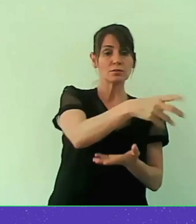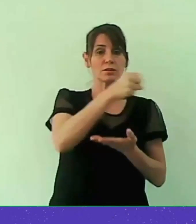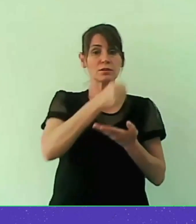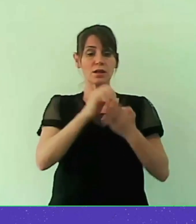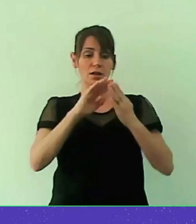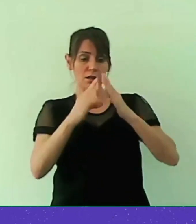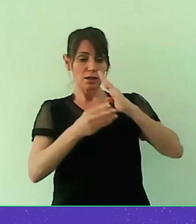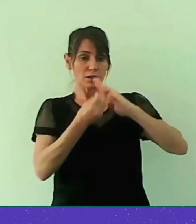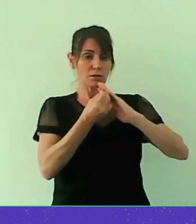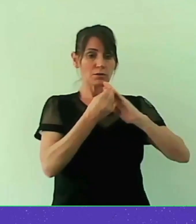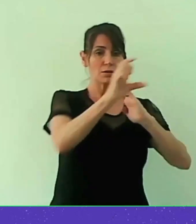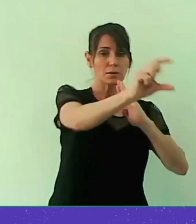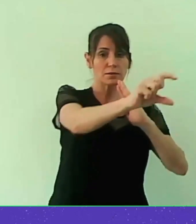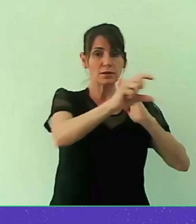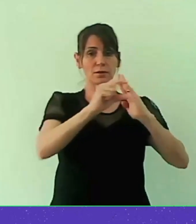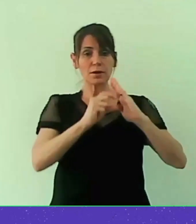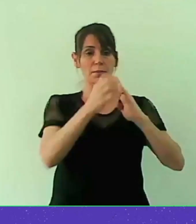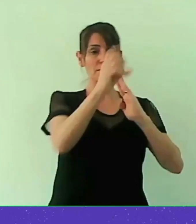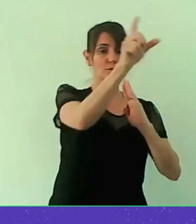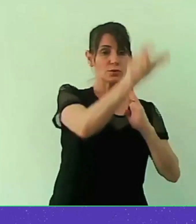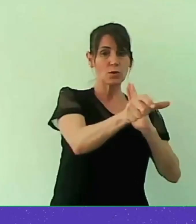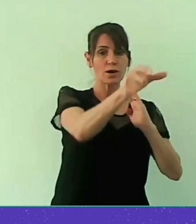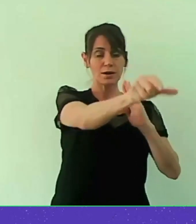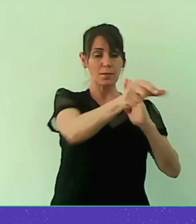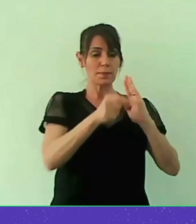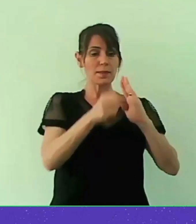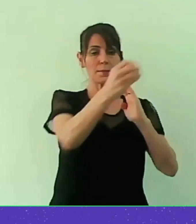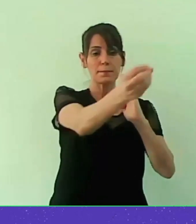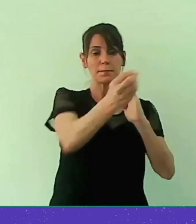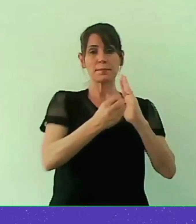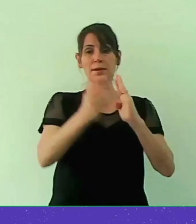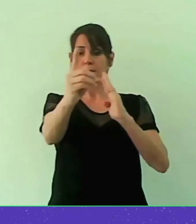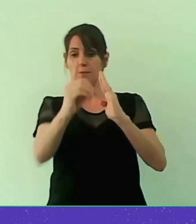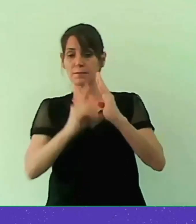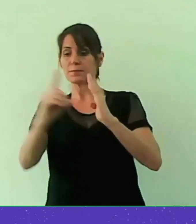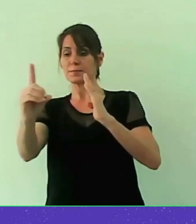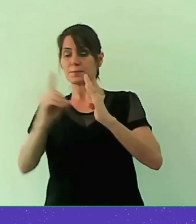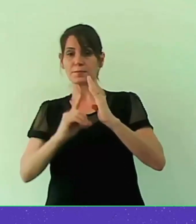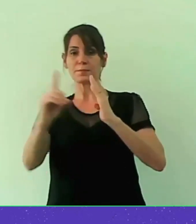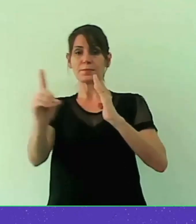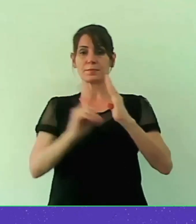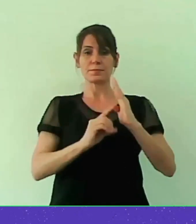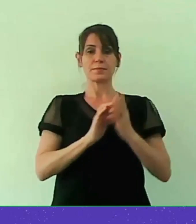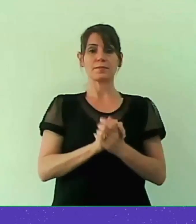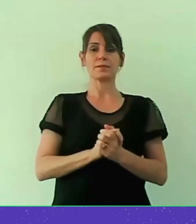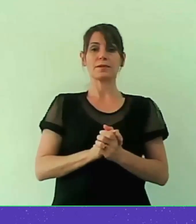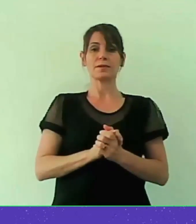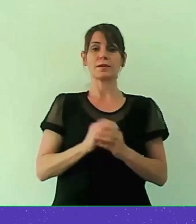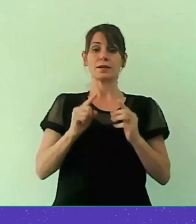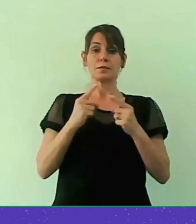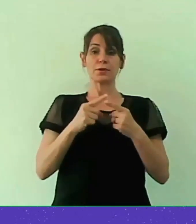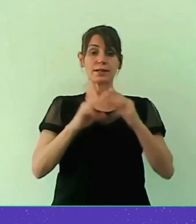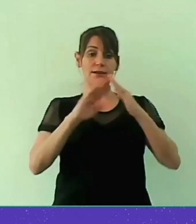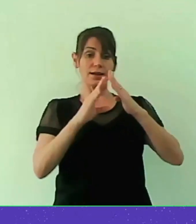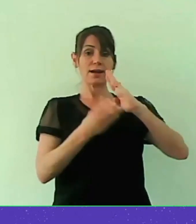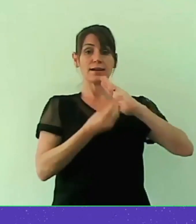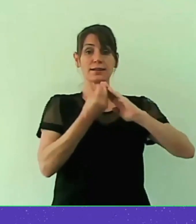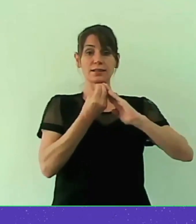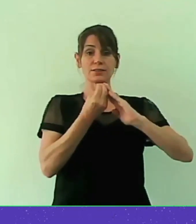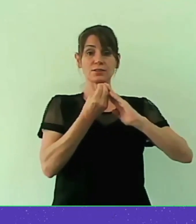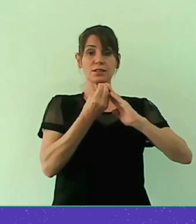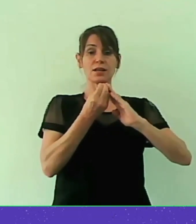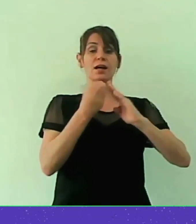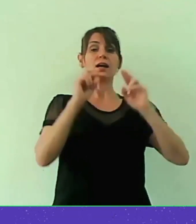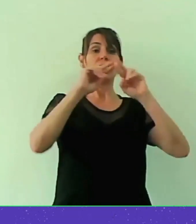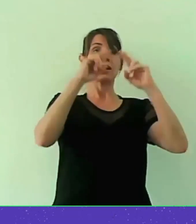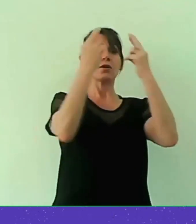edificação. Esse é o trabalho que nós estamos fazendo, porque a igreja é o reino dos céus. A